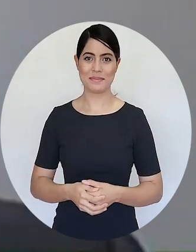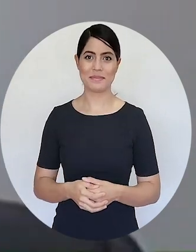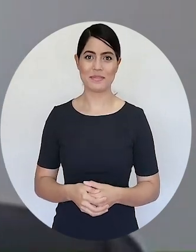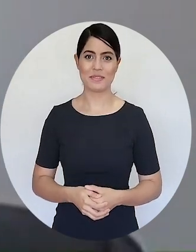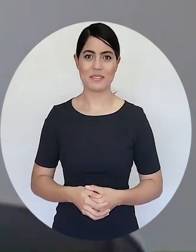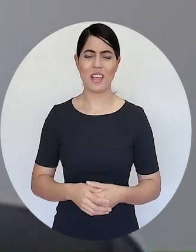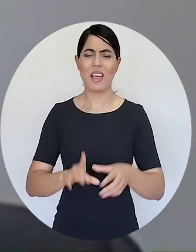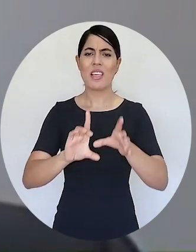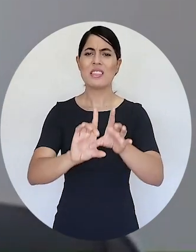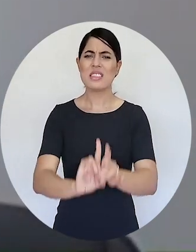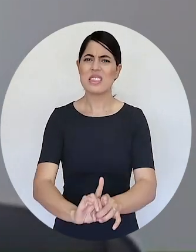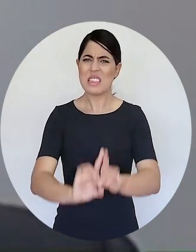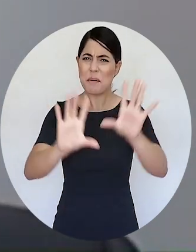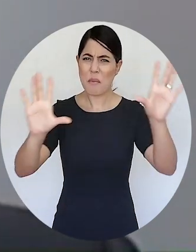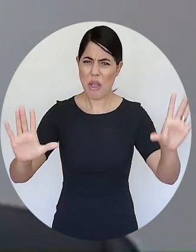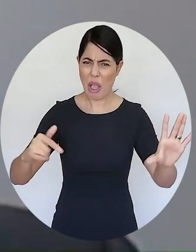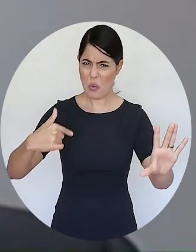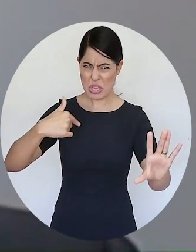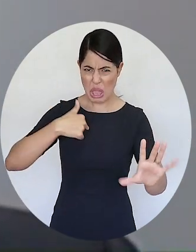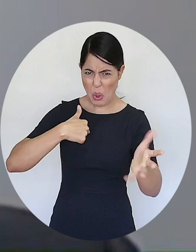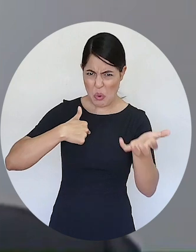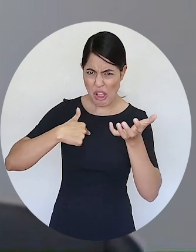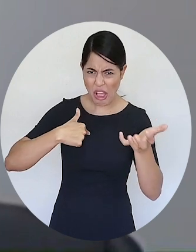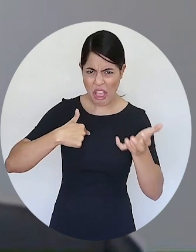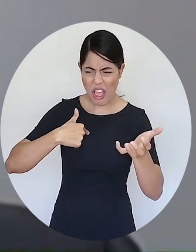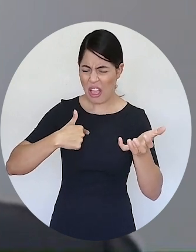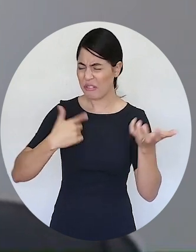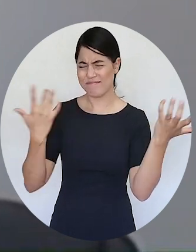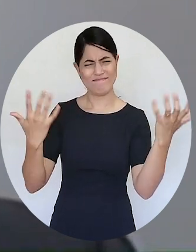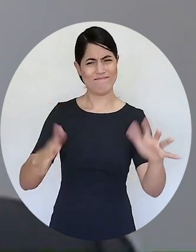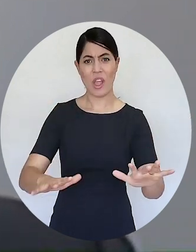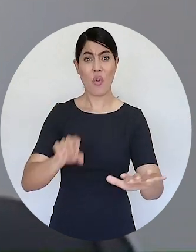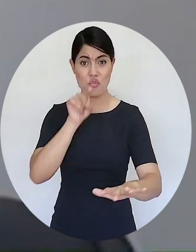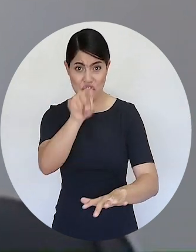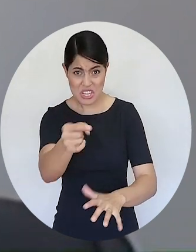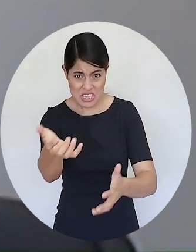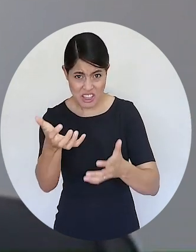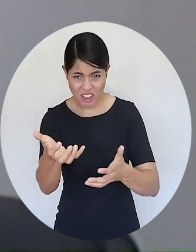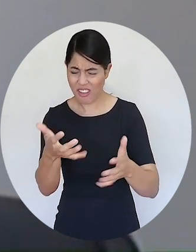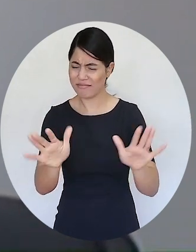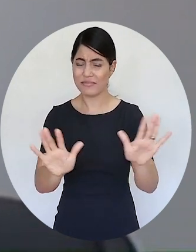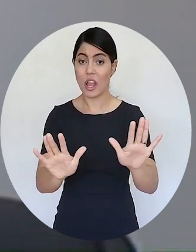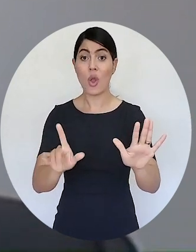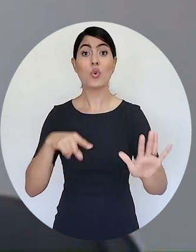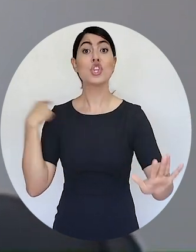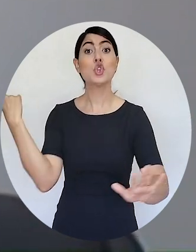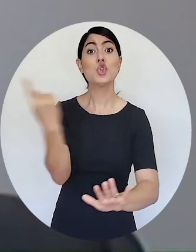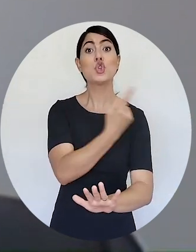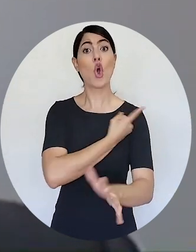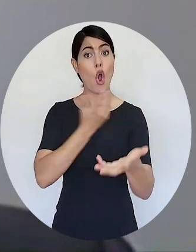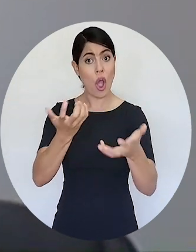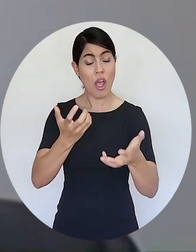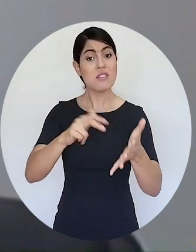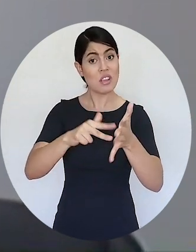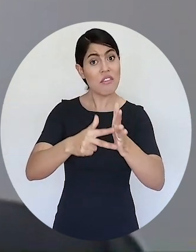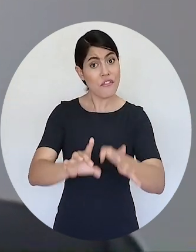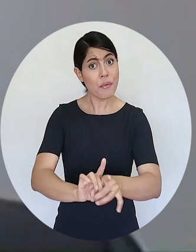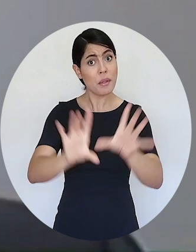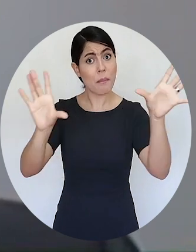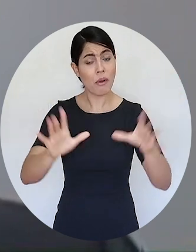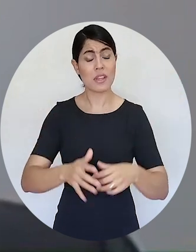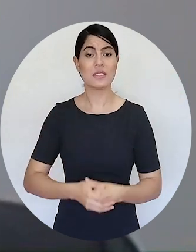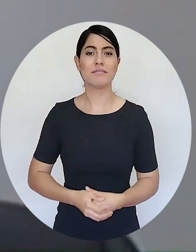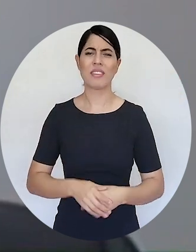comigo. Democracia não é o que eu quero, não é o que você quer, é o que nós queremos.